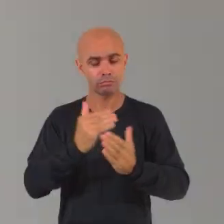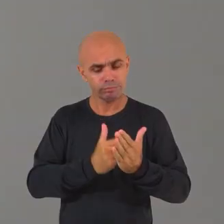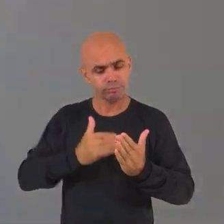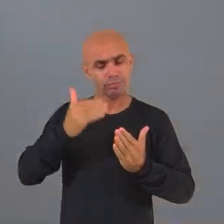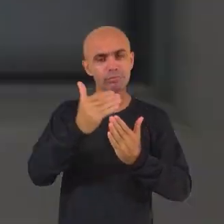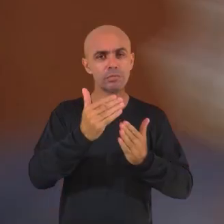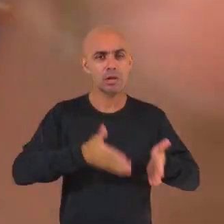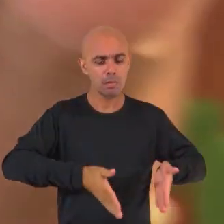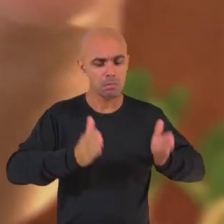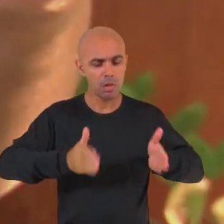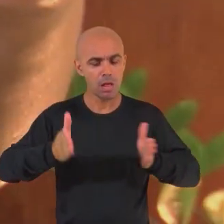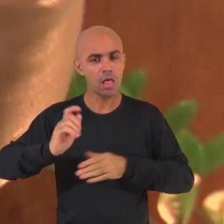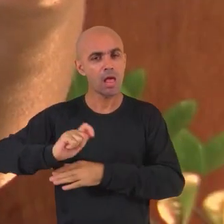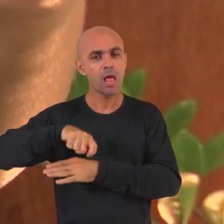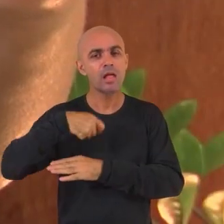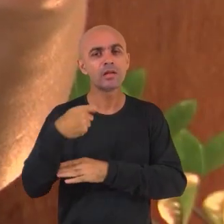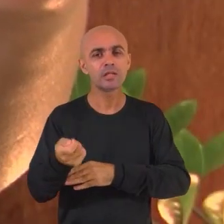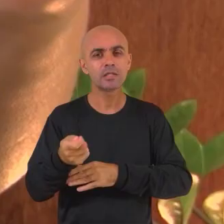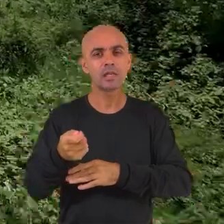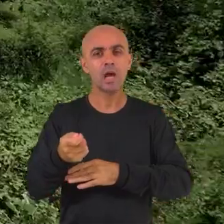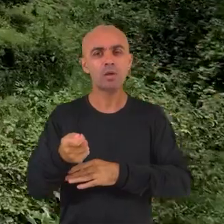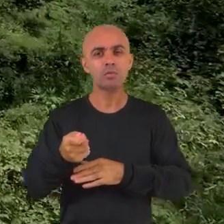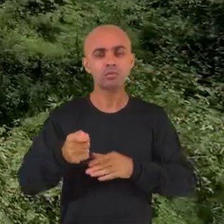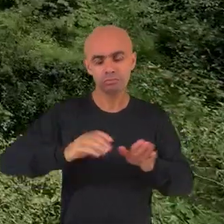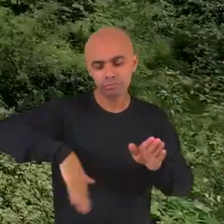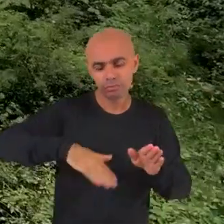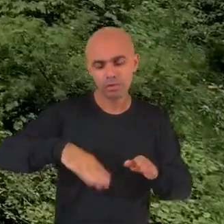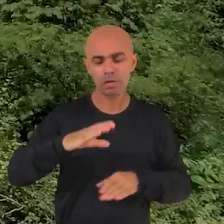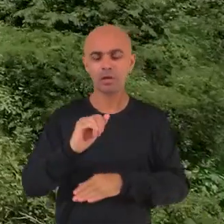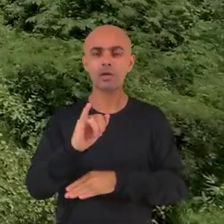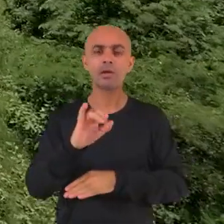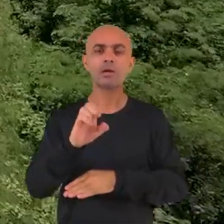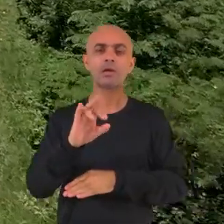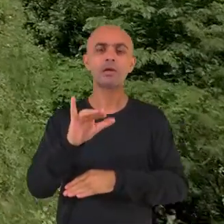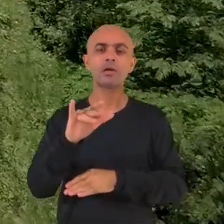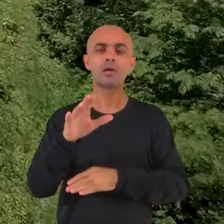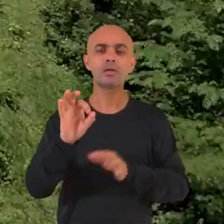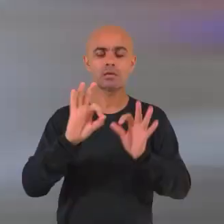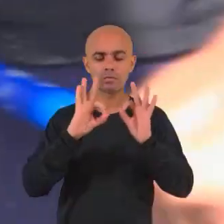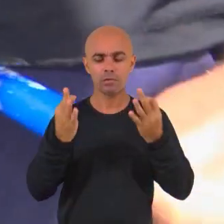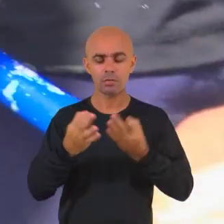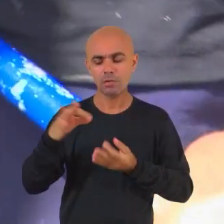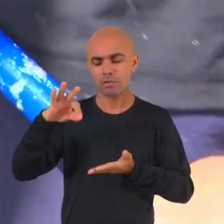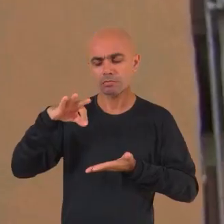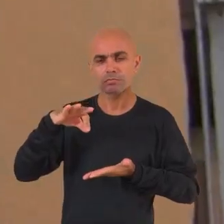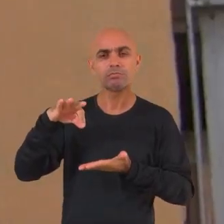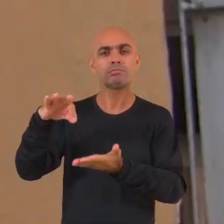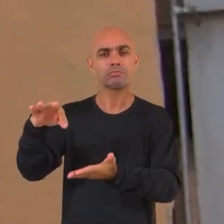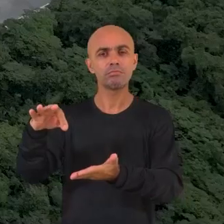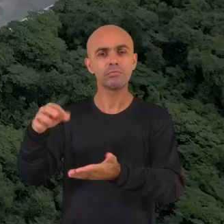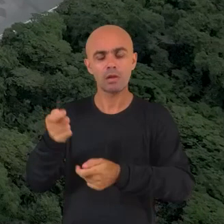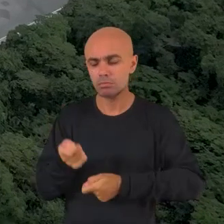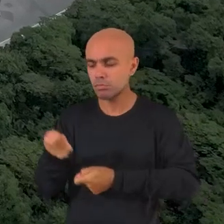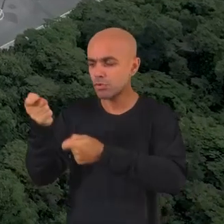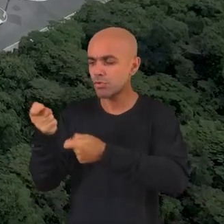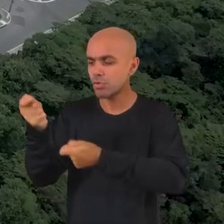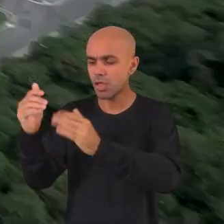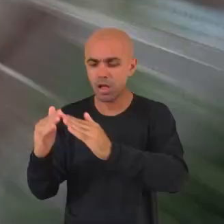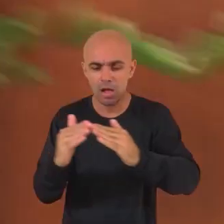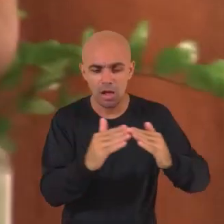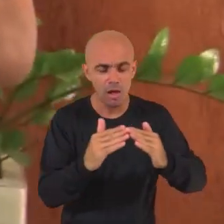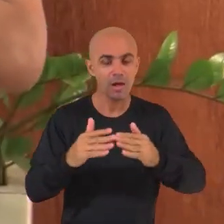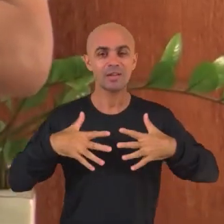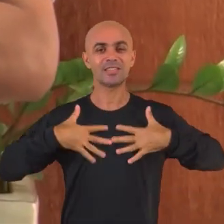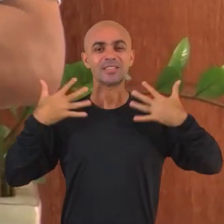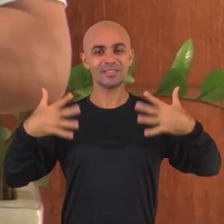tem mais famílias recebem suas moradias com a entrega do conjunto praia de Caieiras a parceria em cores levar alegria aos